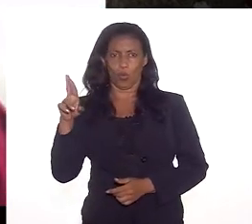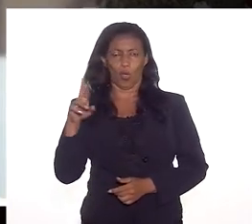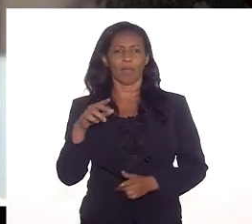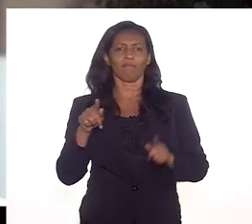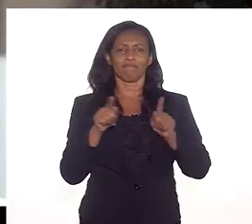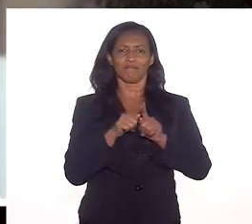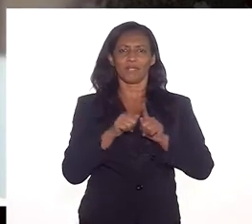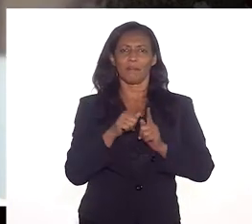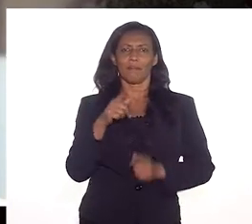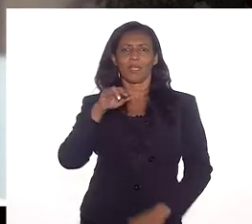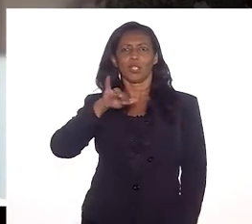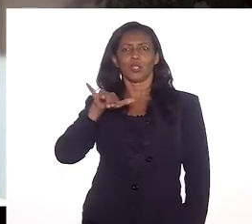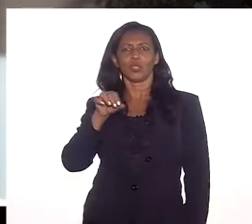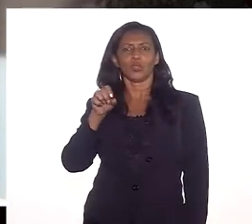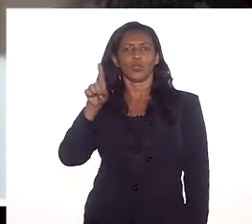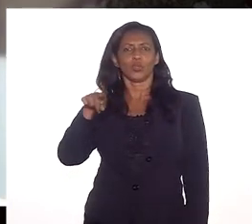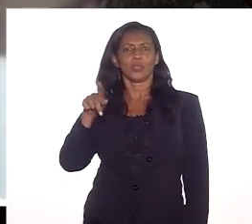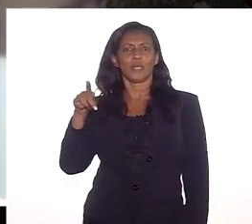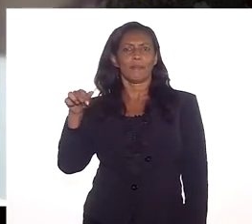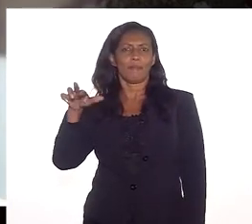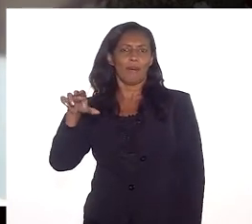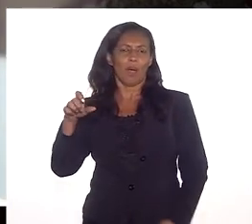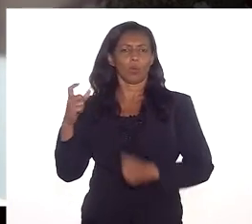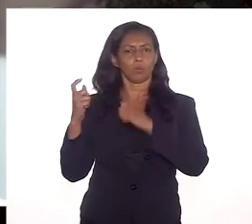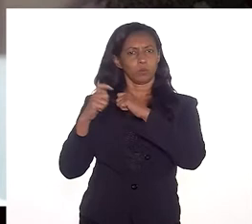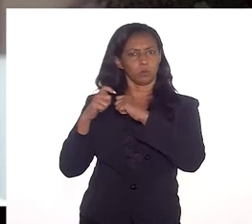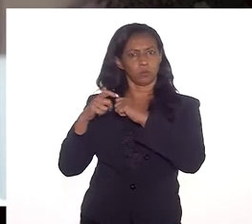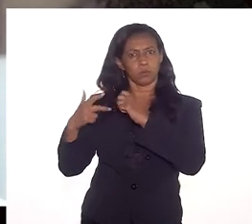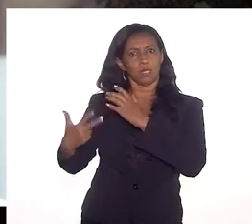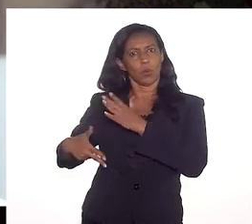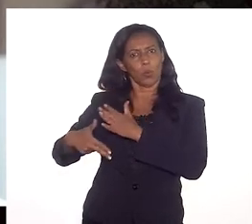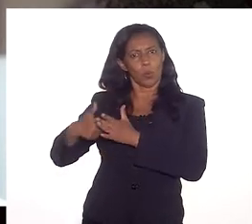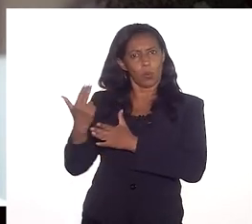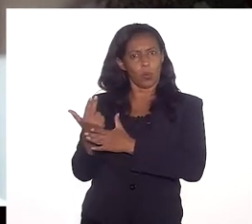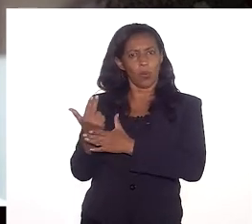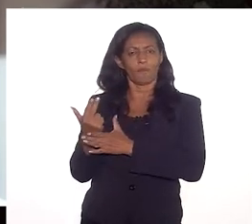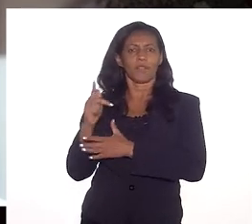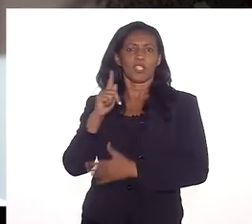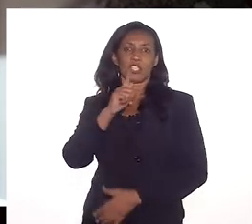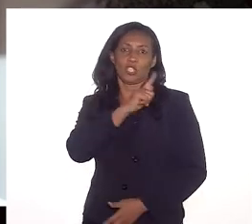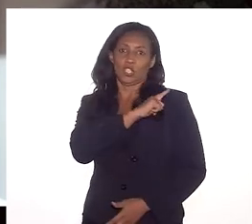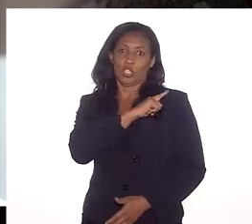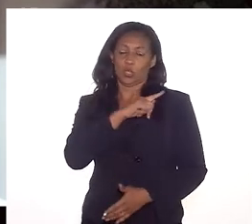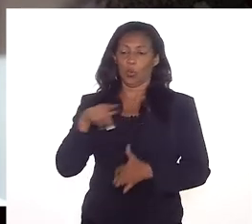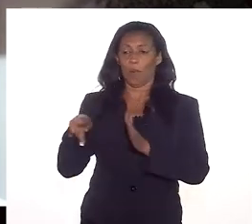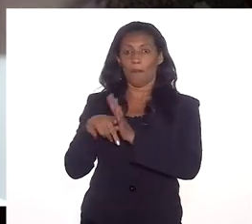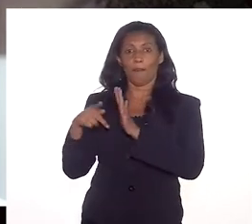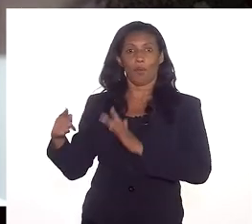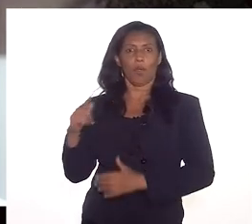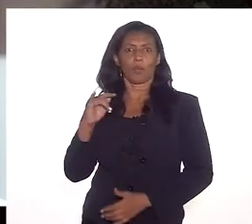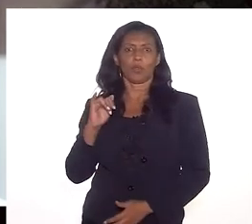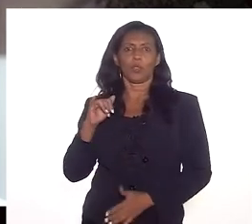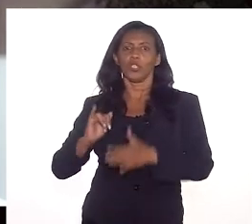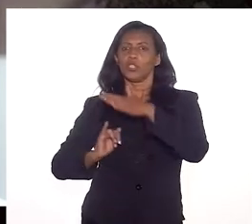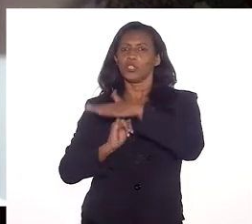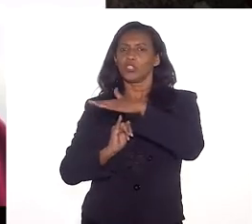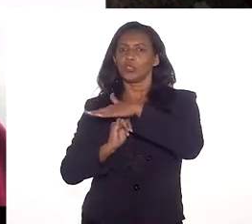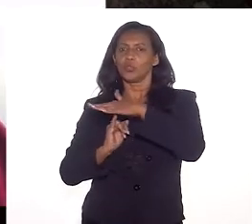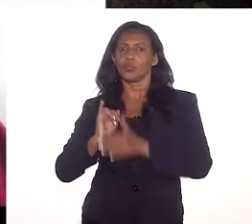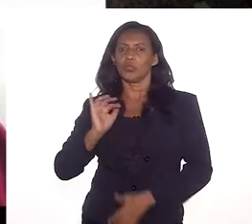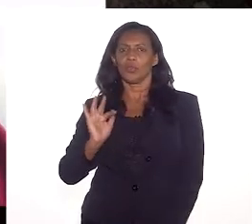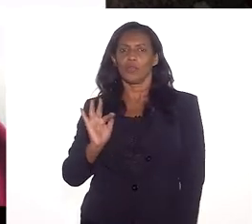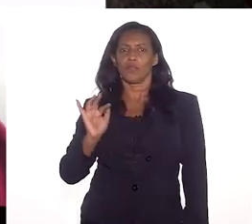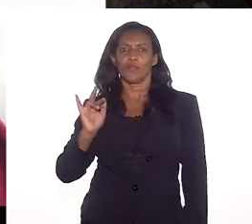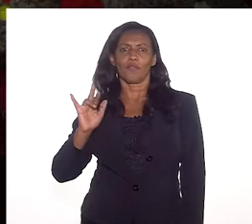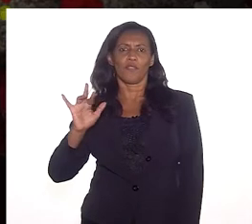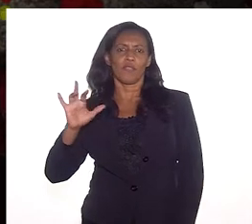gente também hoje, José Paulo Pereira Júnior, obstetra e gestor da área de atenção à gestante do Instituto Fernandes